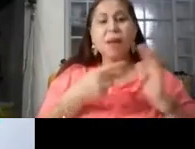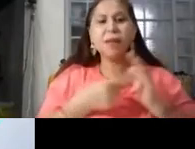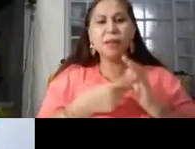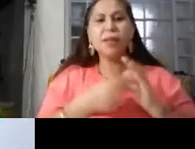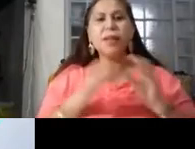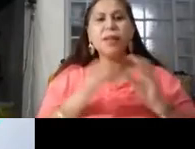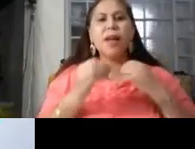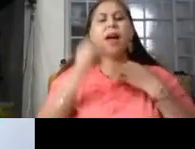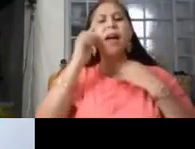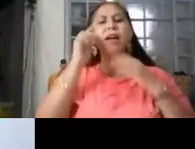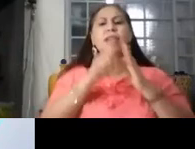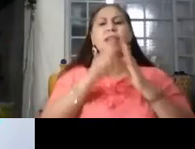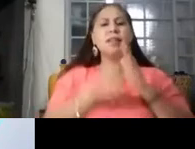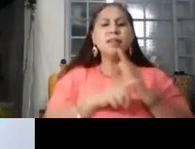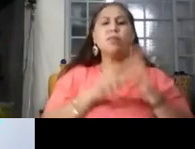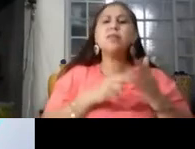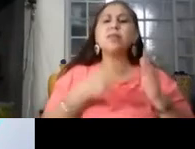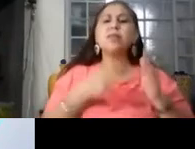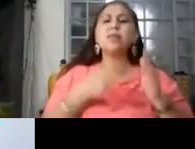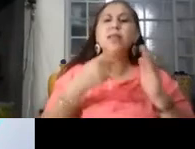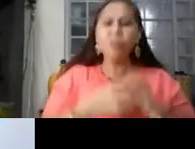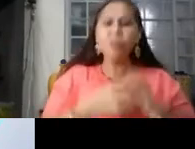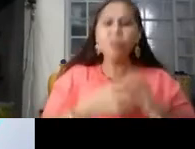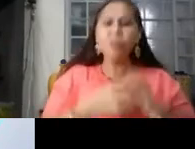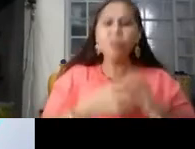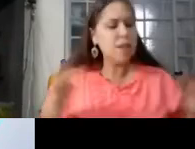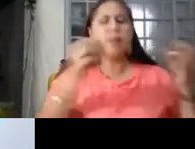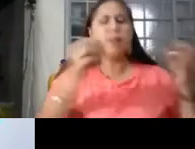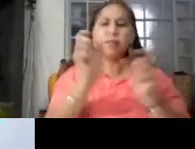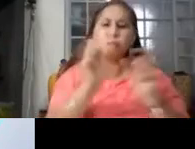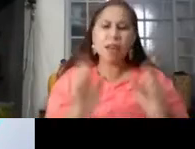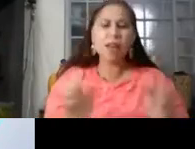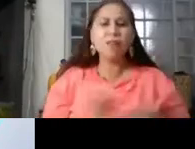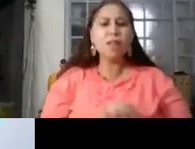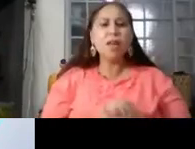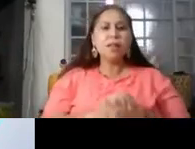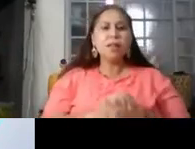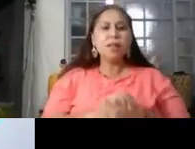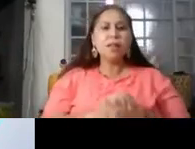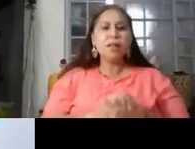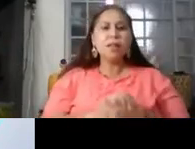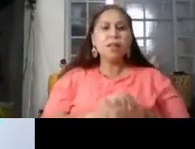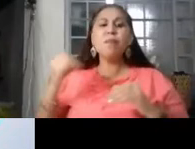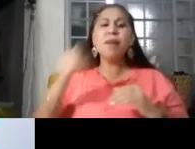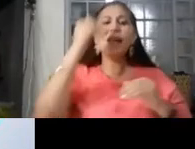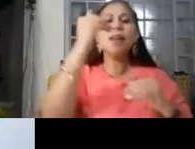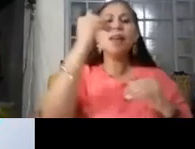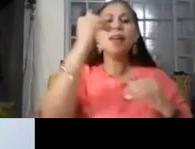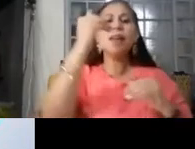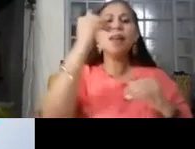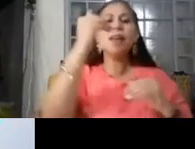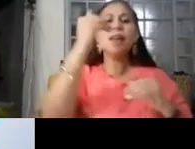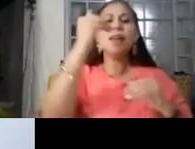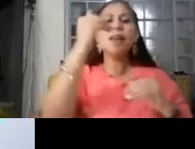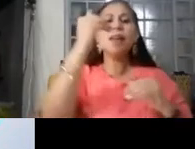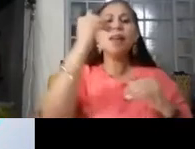pragmática, né, que é a análise dos significados dessas palavras, da frase, que vai mais além